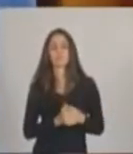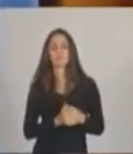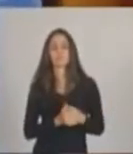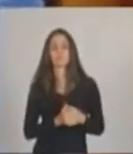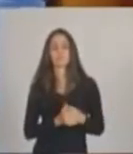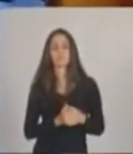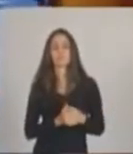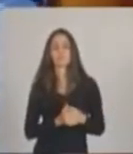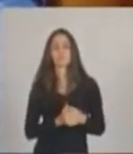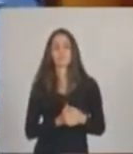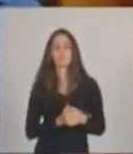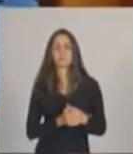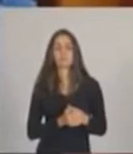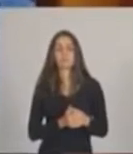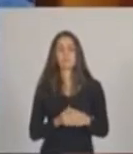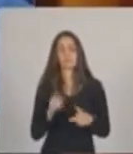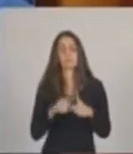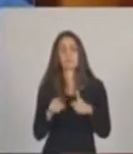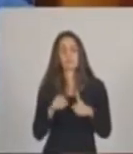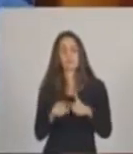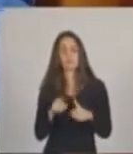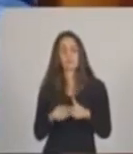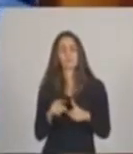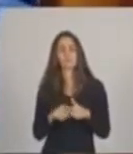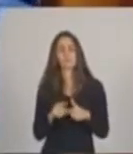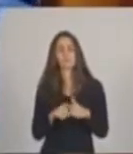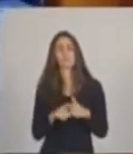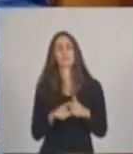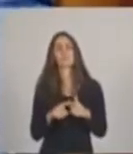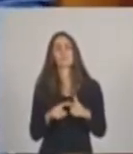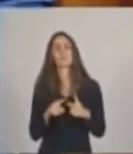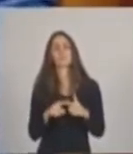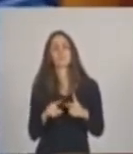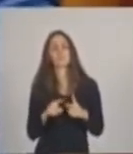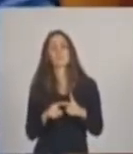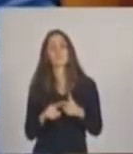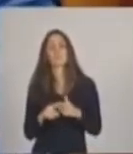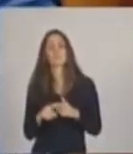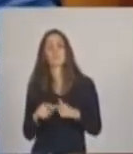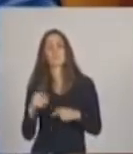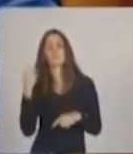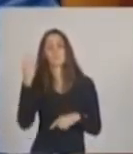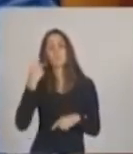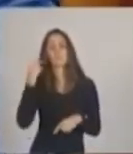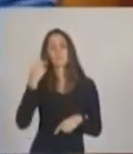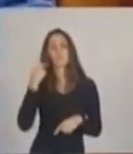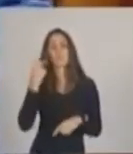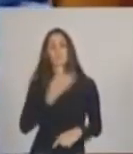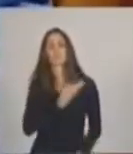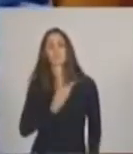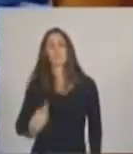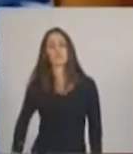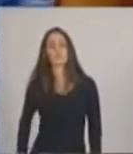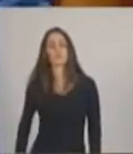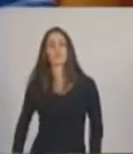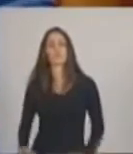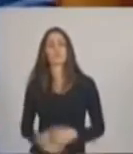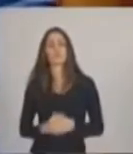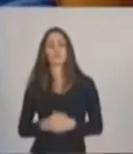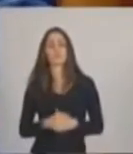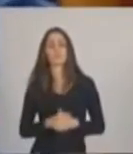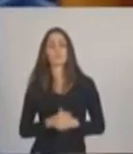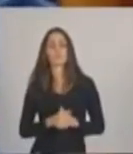O problema identificado pela Procuradoria do Governo do Estado, que eu julgo ser mais